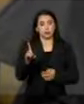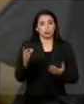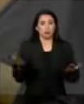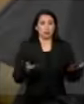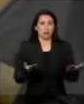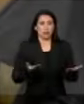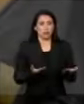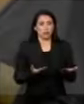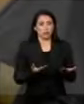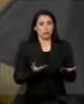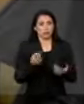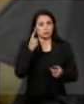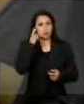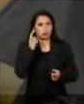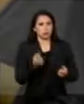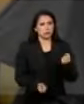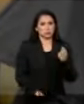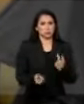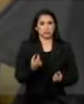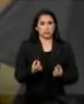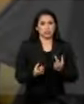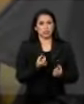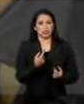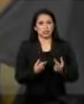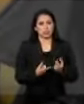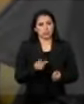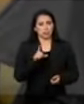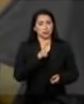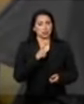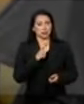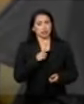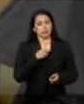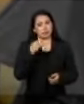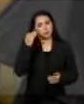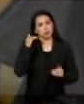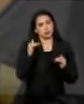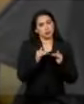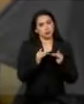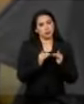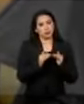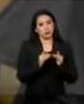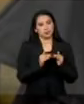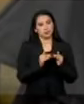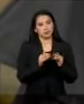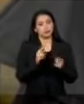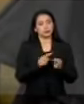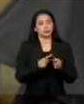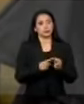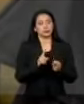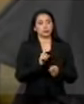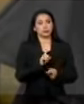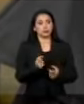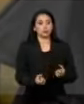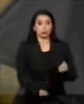ministro, concordo com Vossa Excelência, mas por que não dizer que o